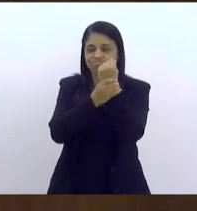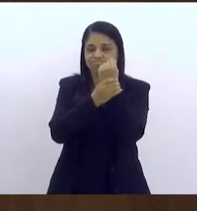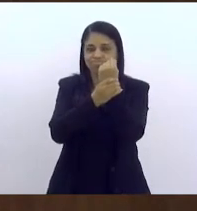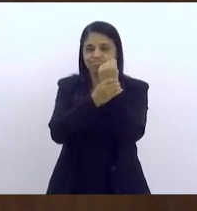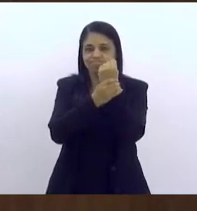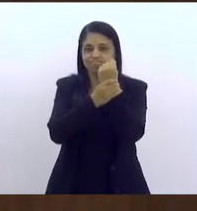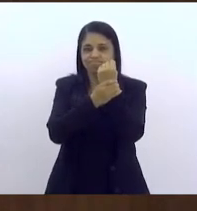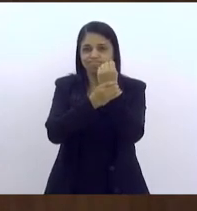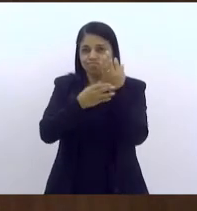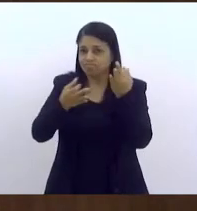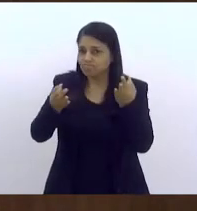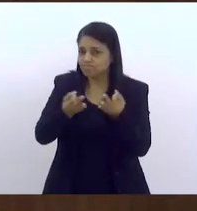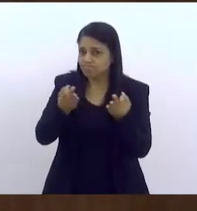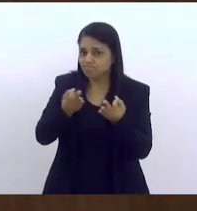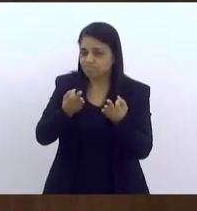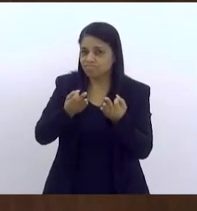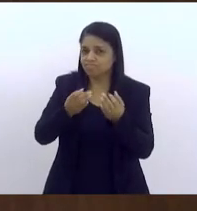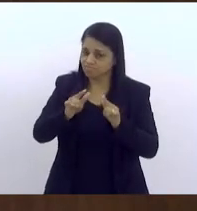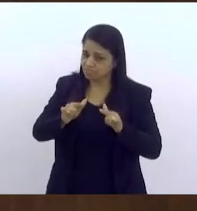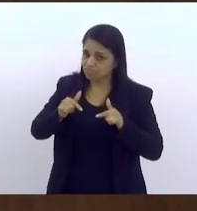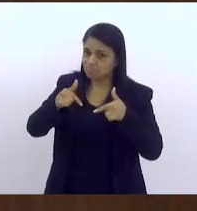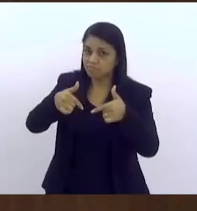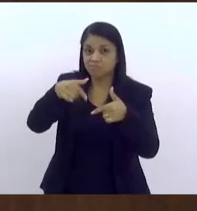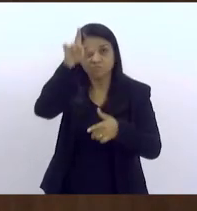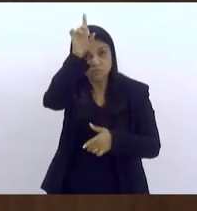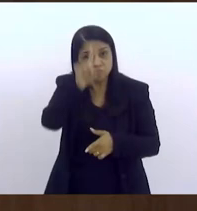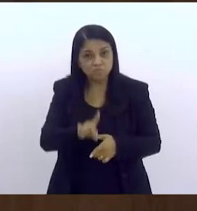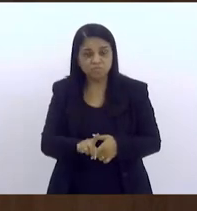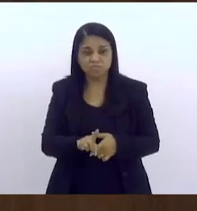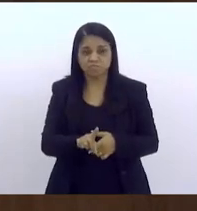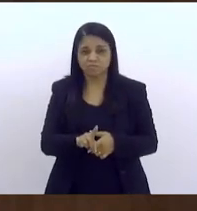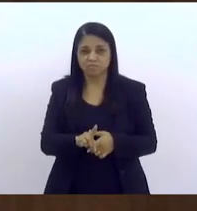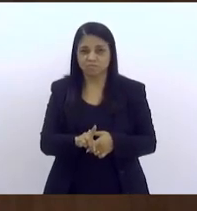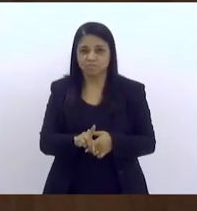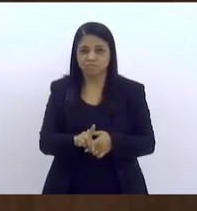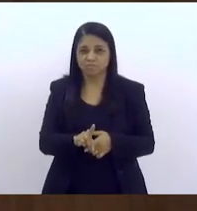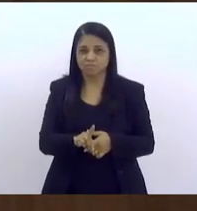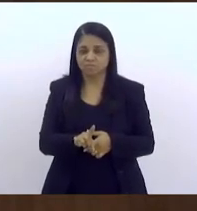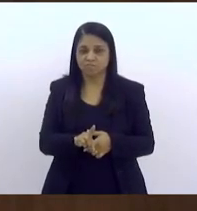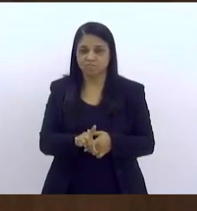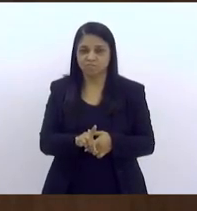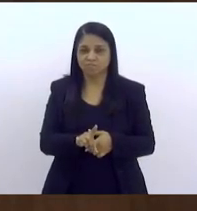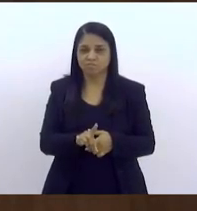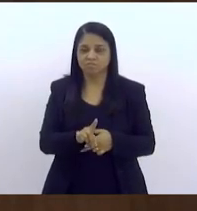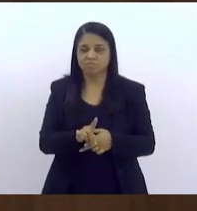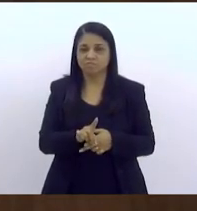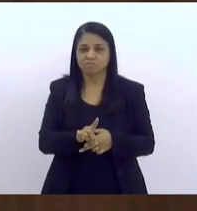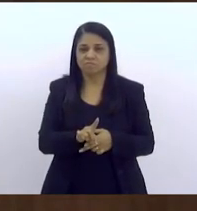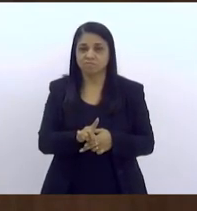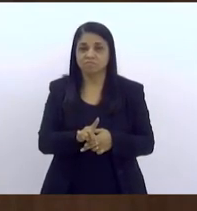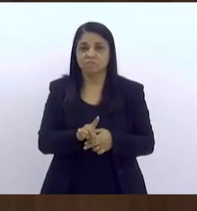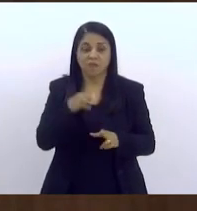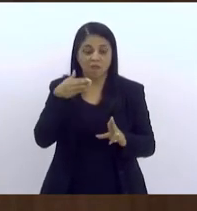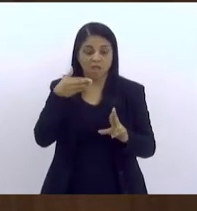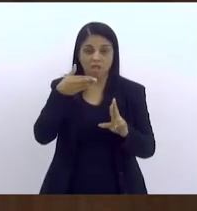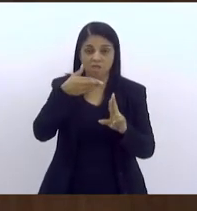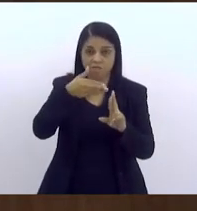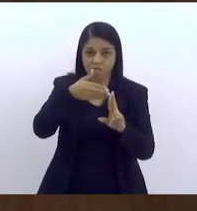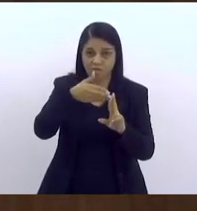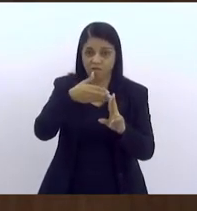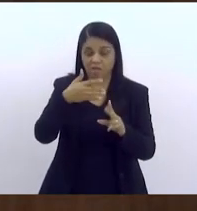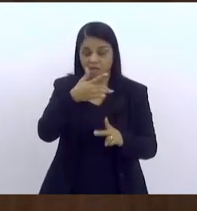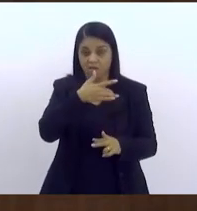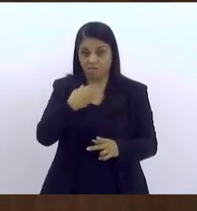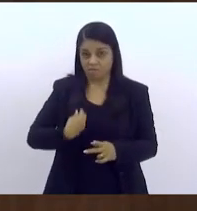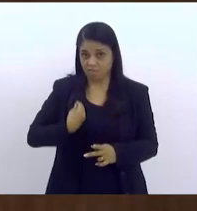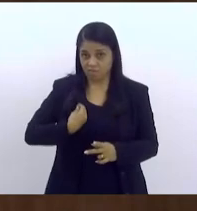prioridade efetivação dos direitos é referentes à vida à